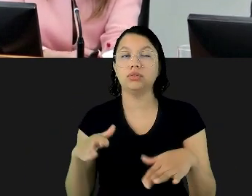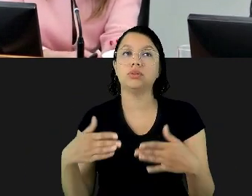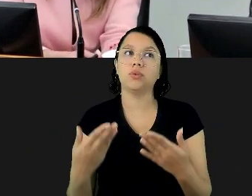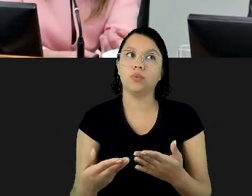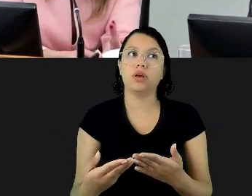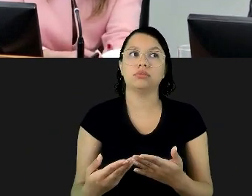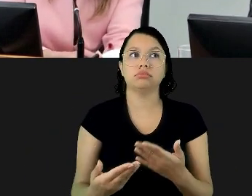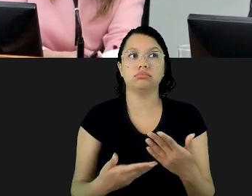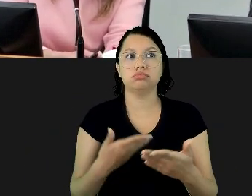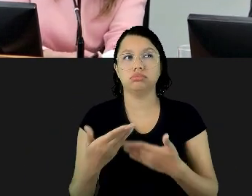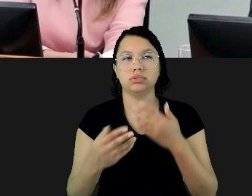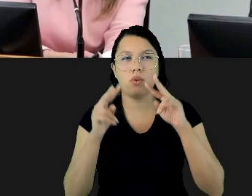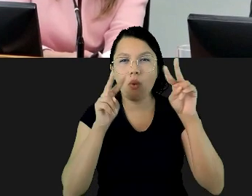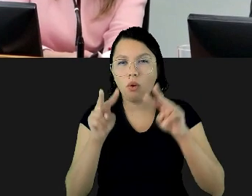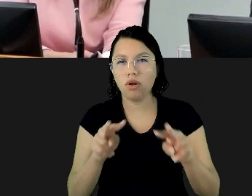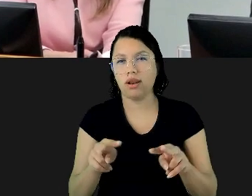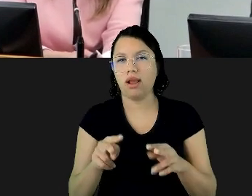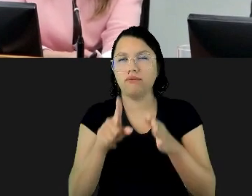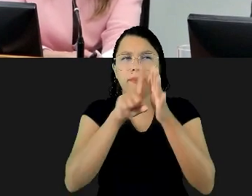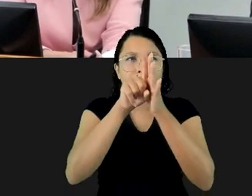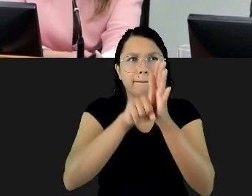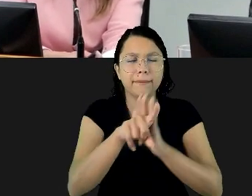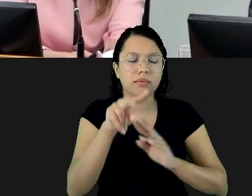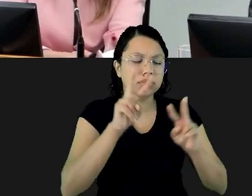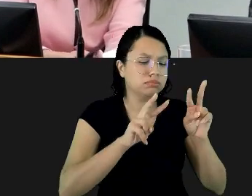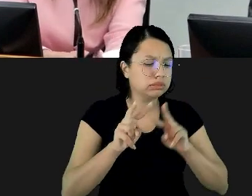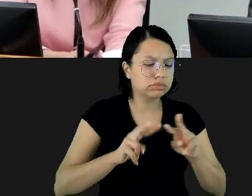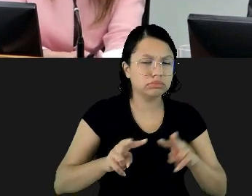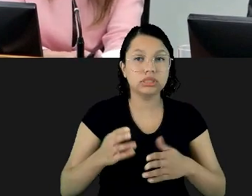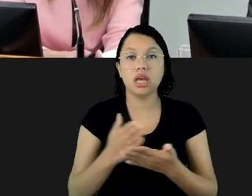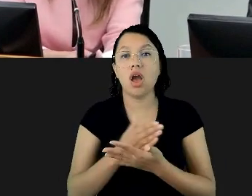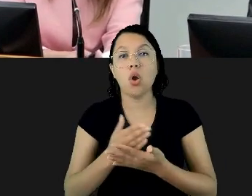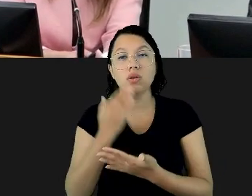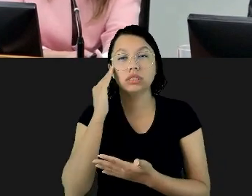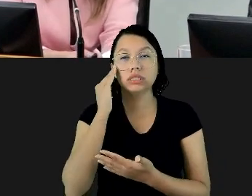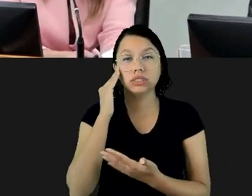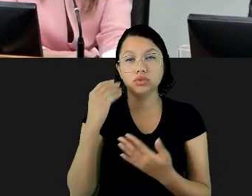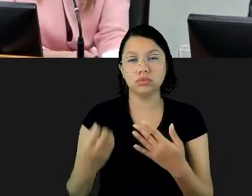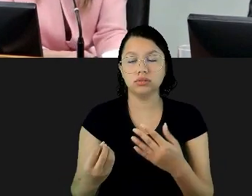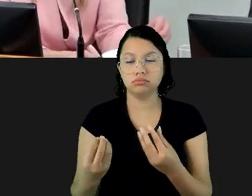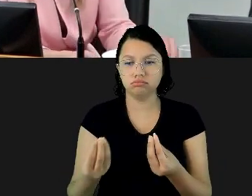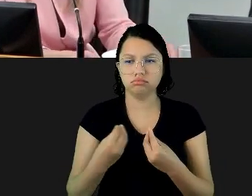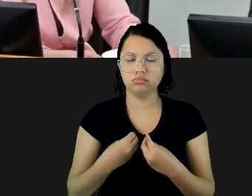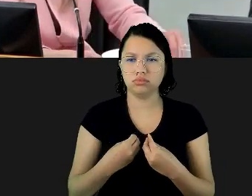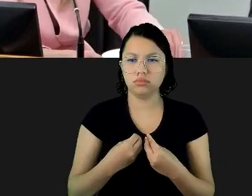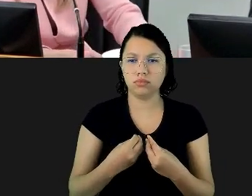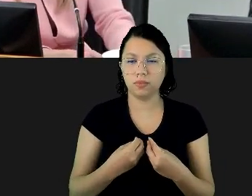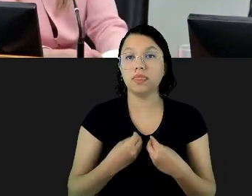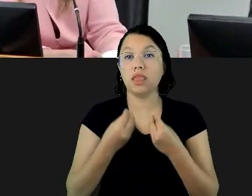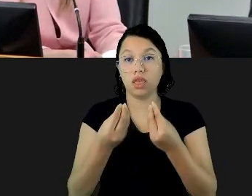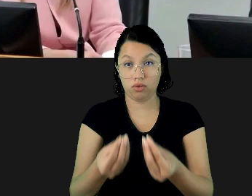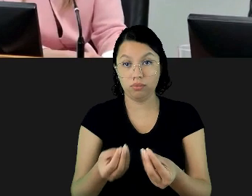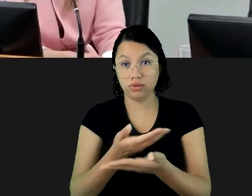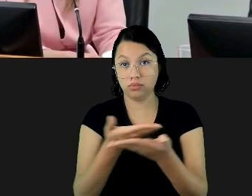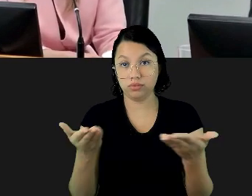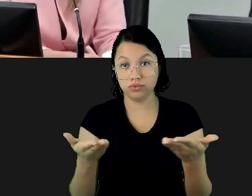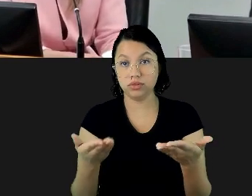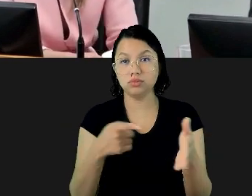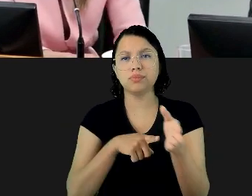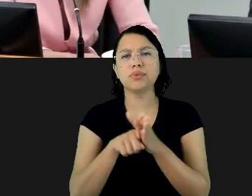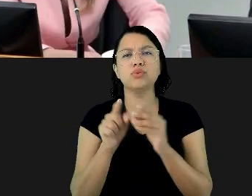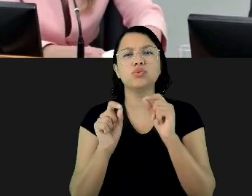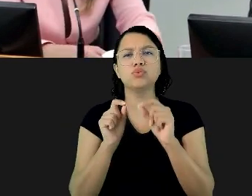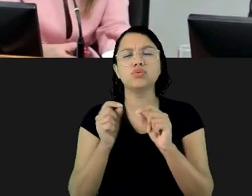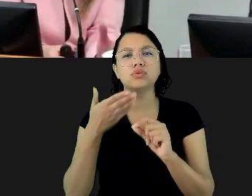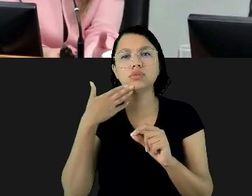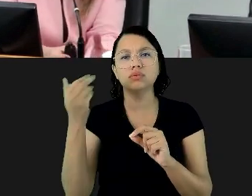pesquisas, algumas reflexões me surgiram, e aí eu trago aqui como indagações mesmo, qual seria o melhor modelo de